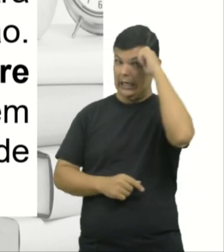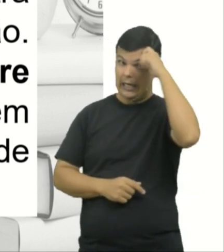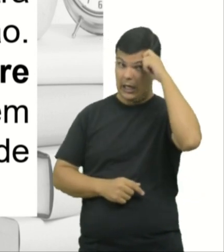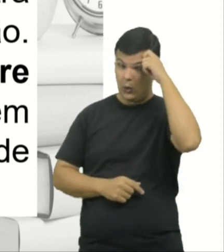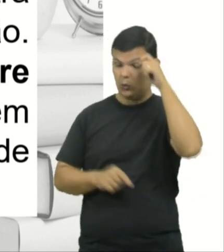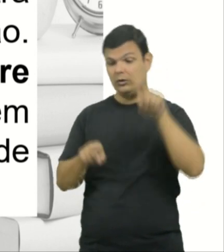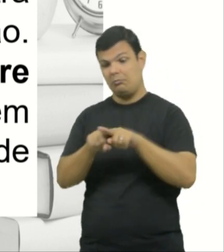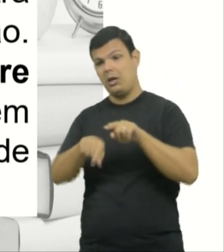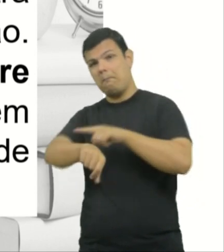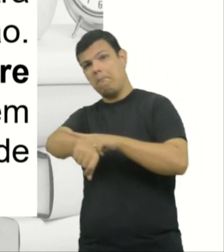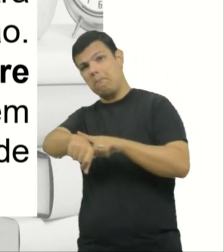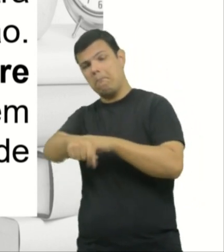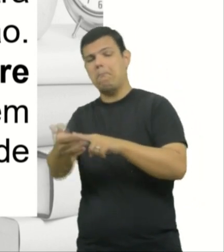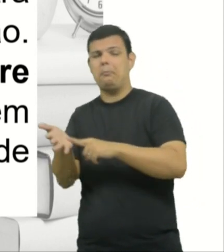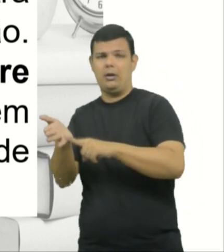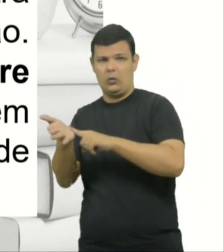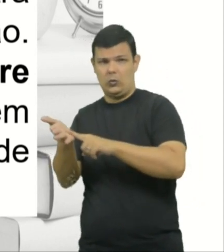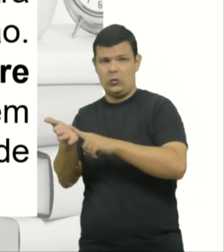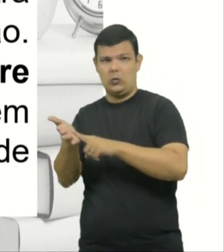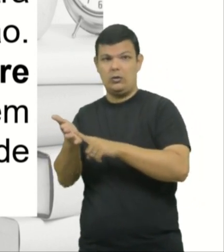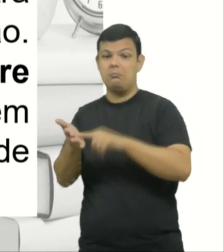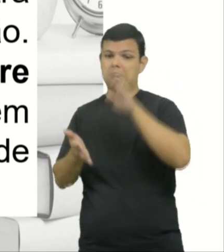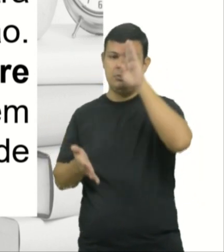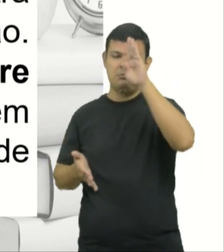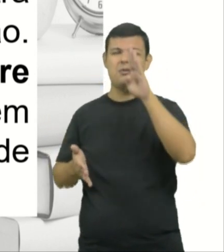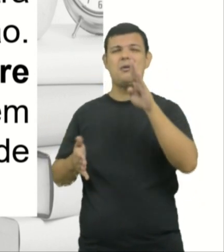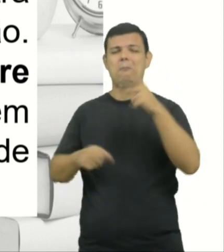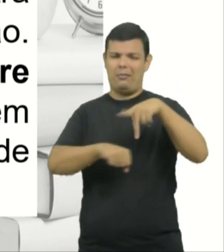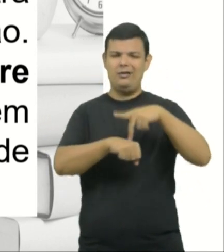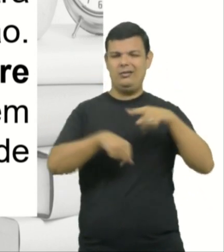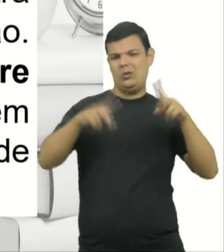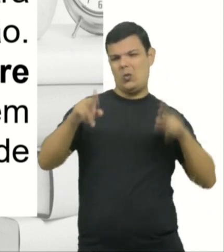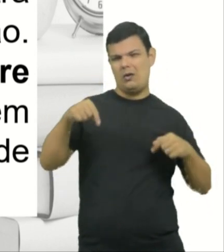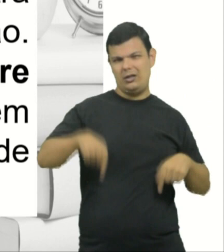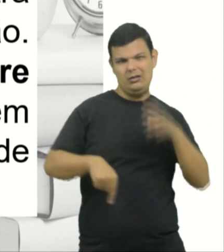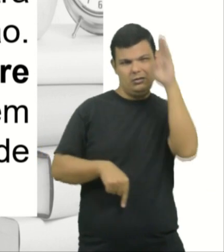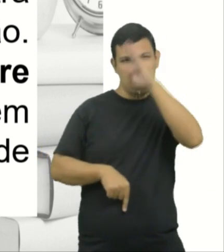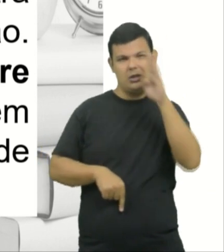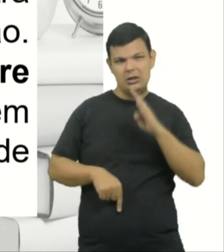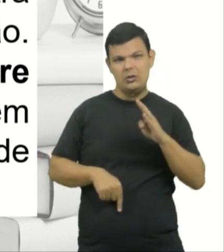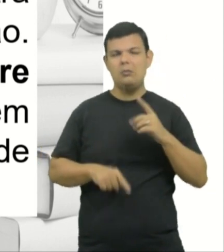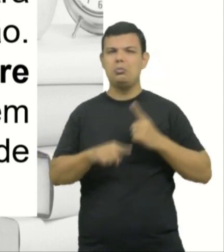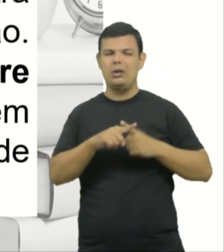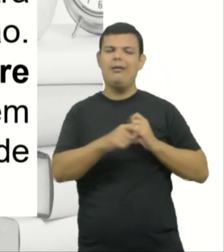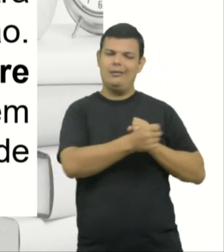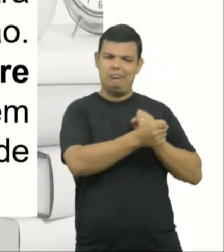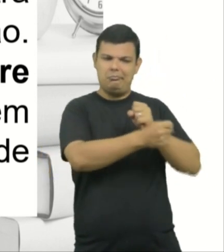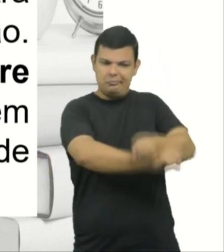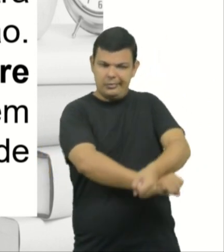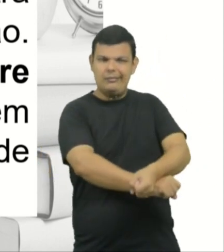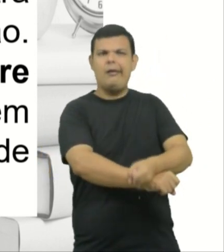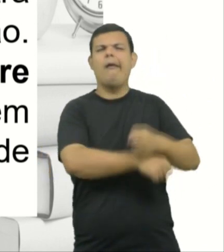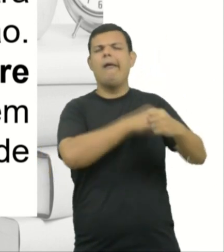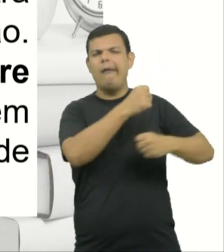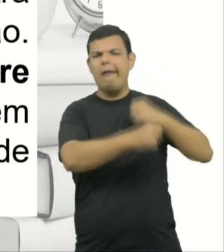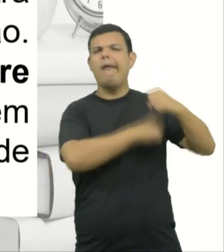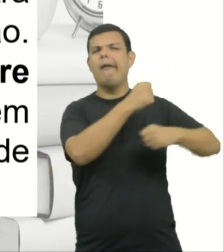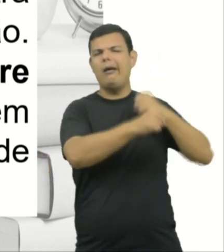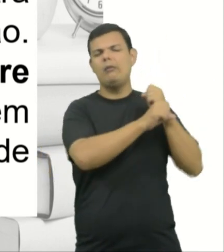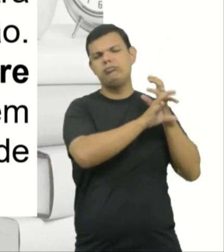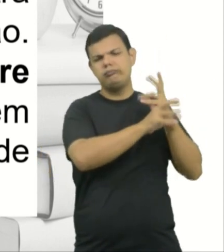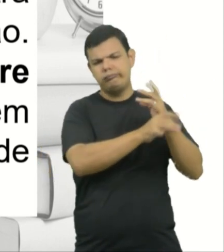e brancos, tá? Principalmente em países como o nosso, em que o processo de escravidão durou por muito